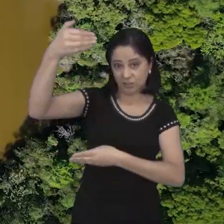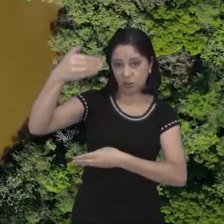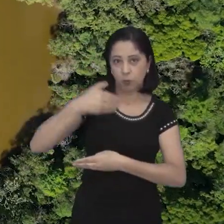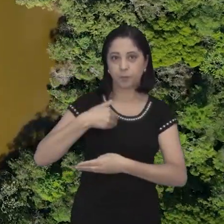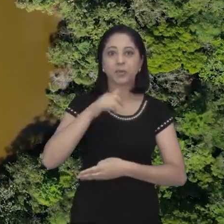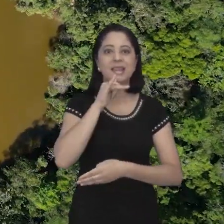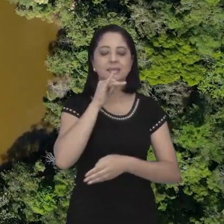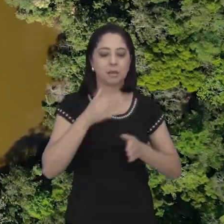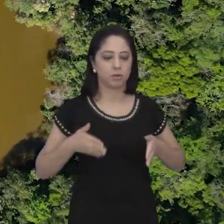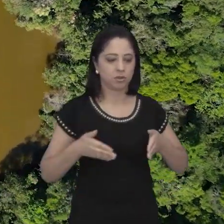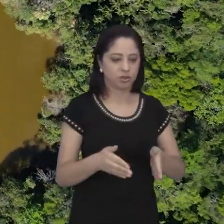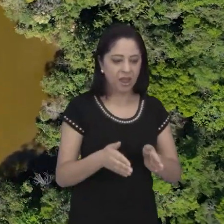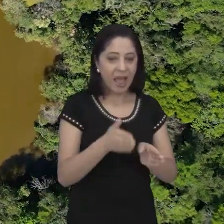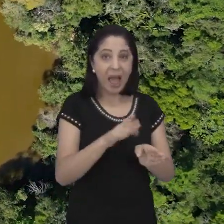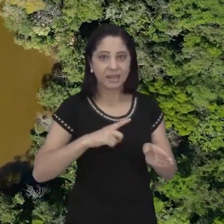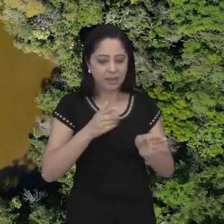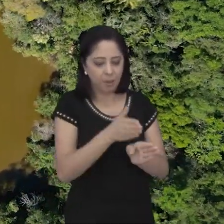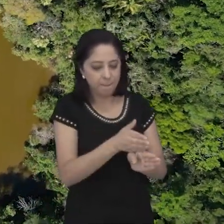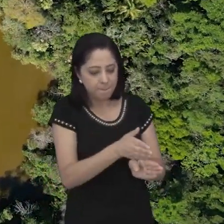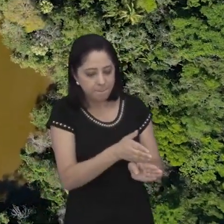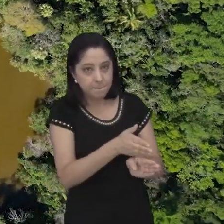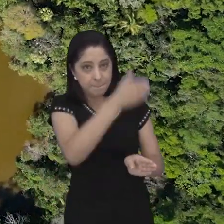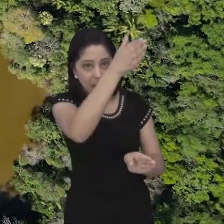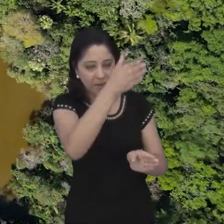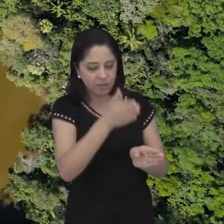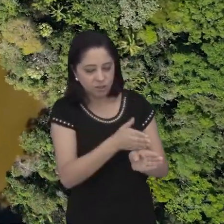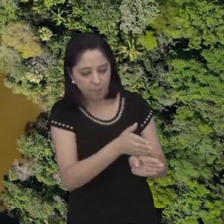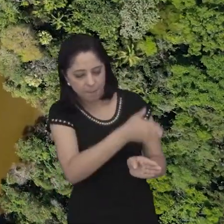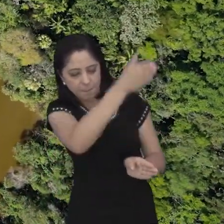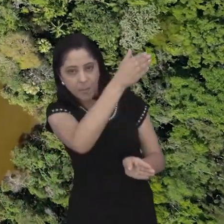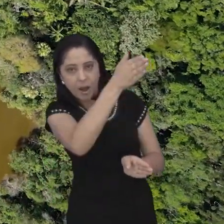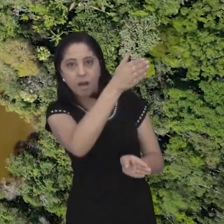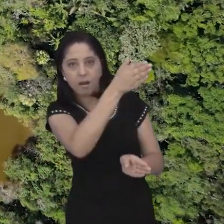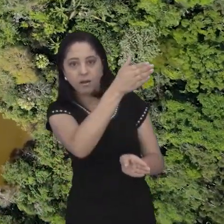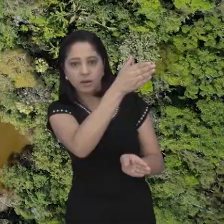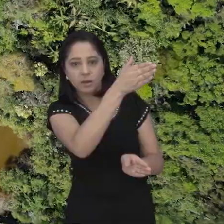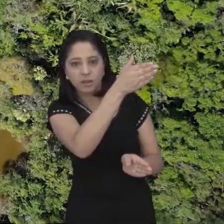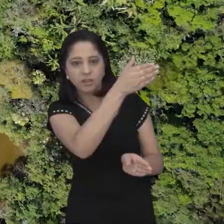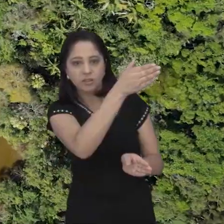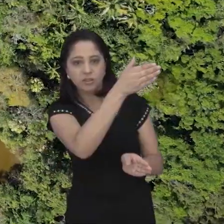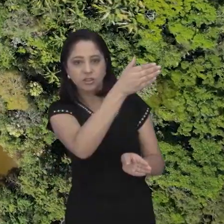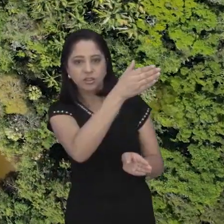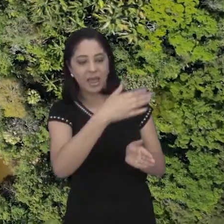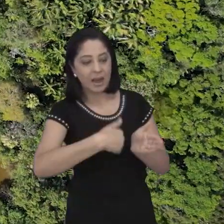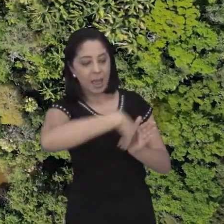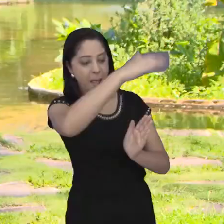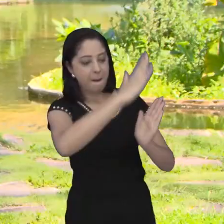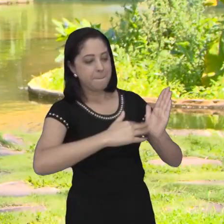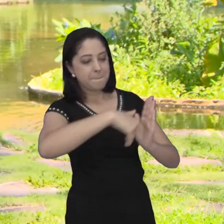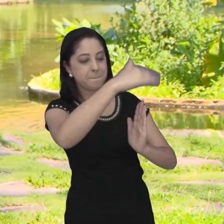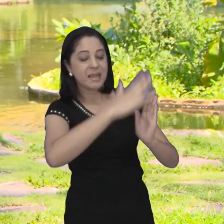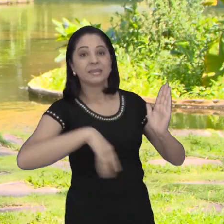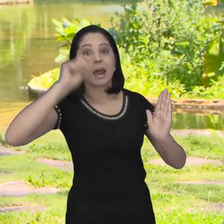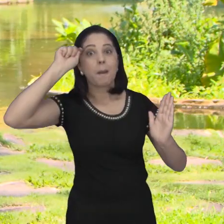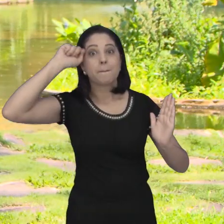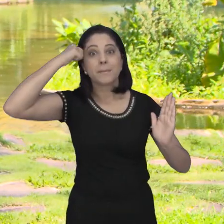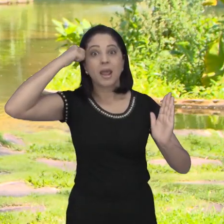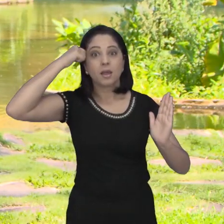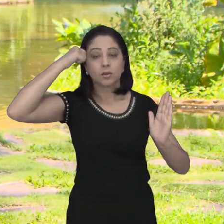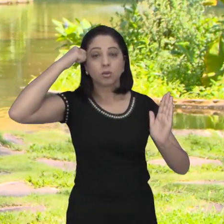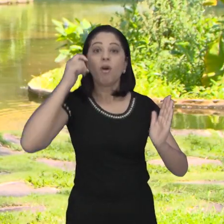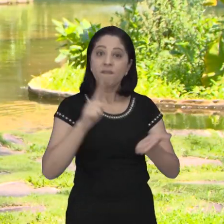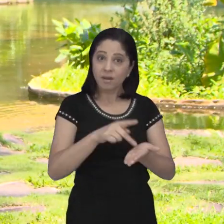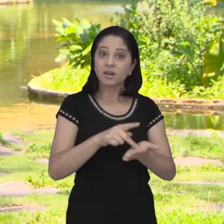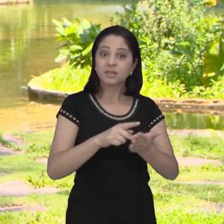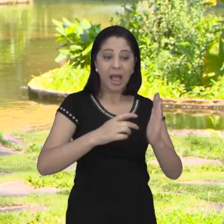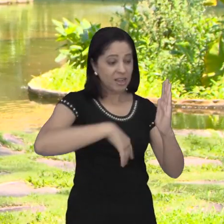porque foi removendo a terra ali do lado e foi aumentando. Isso foi feito pelo meu pai. Esse lago grande que